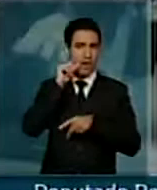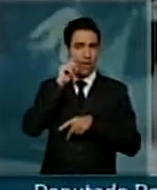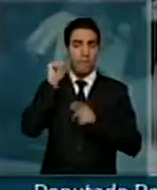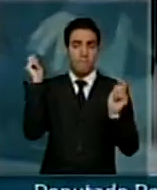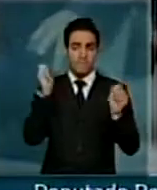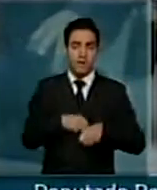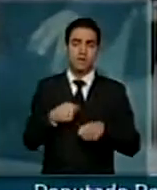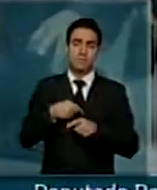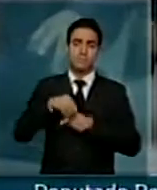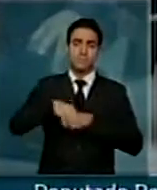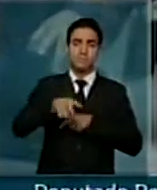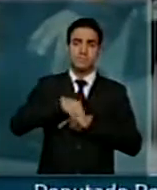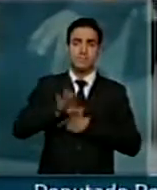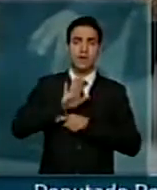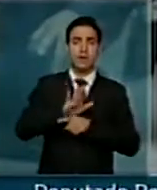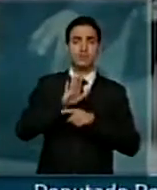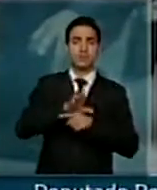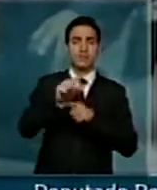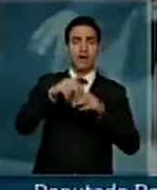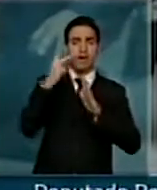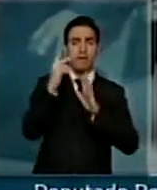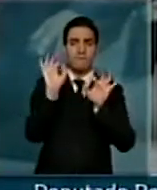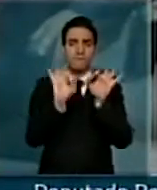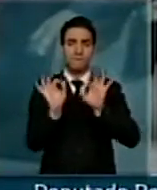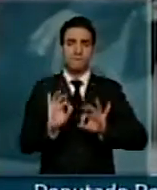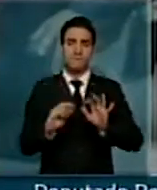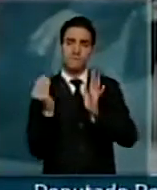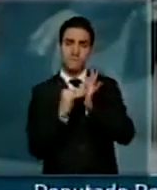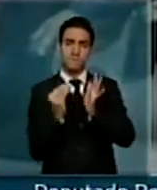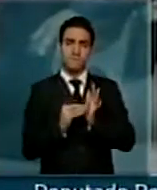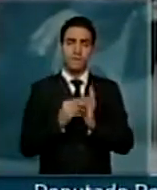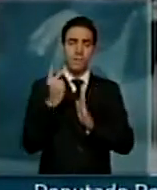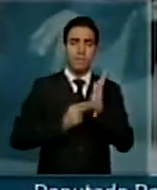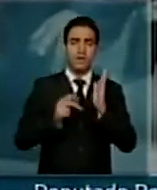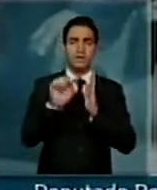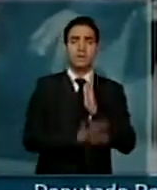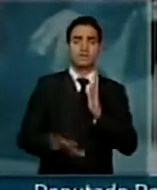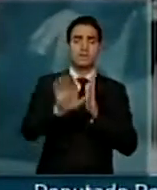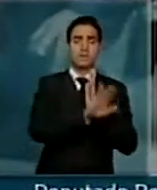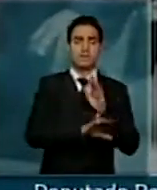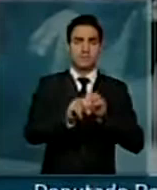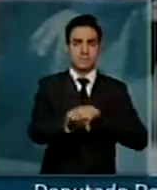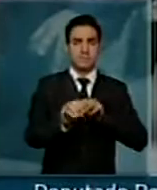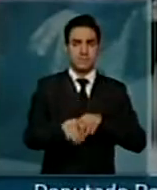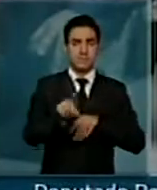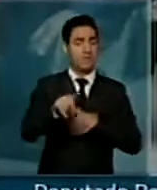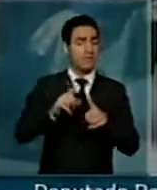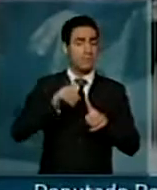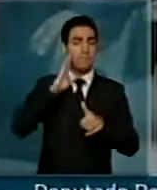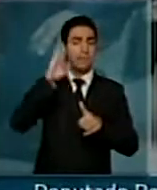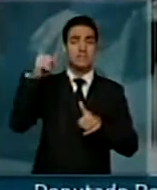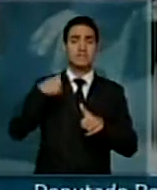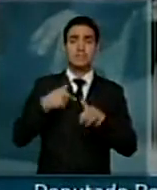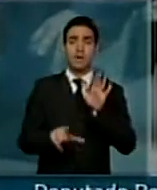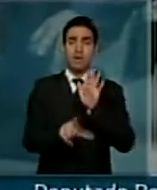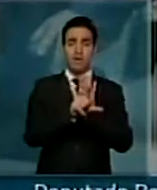possa dar sua contribuição ao Plano Nacional da Educação, sem dúvida, a principal lei da